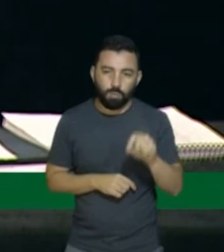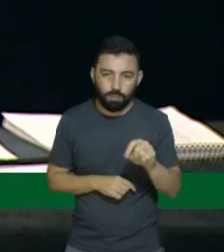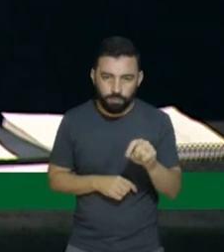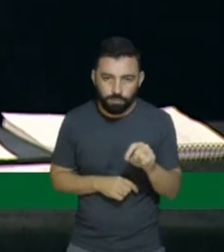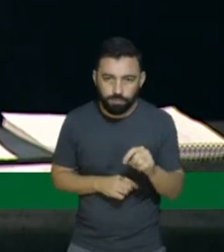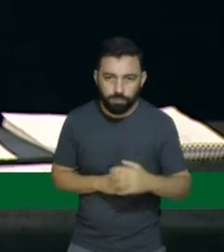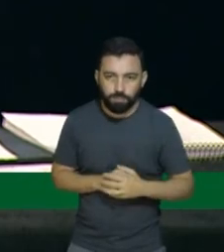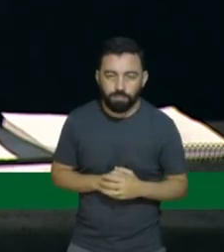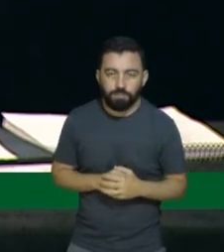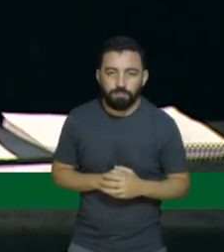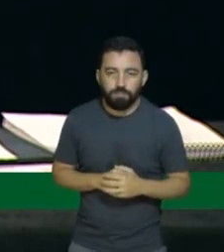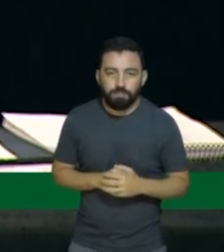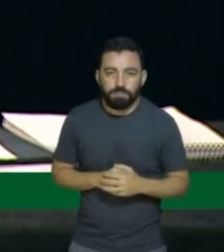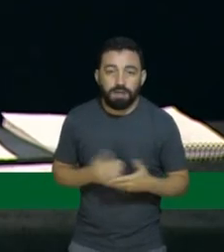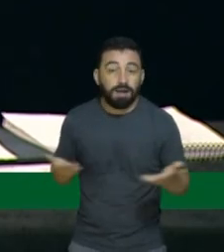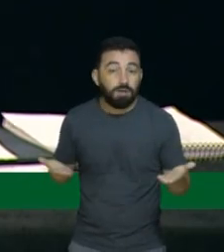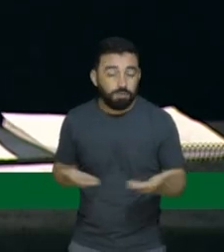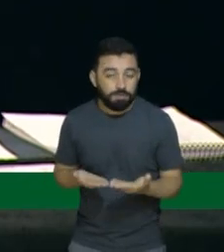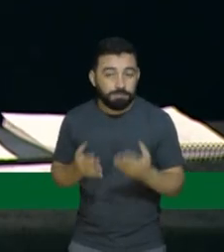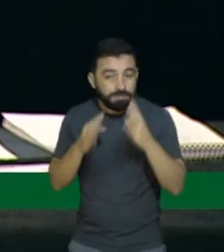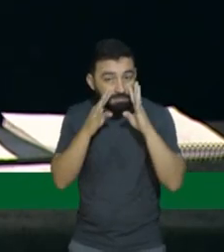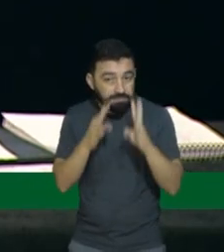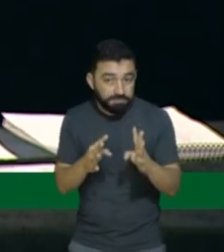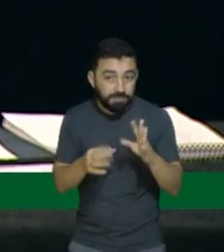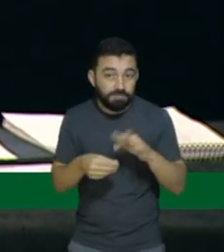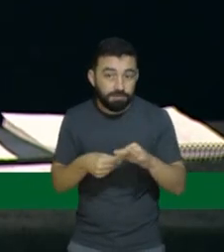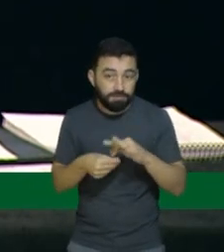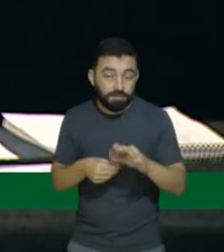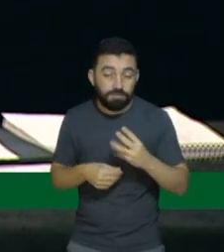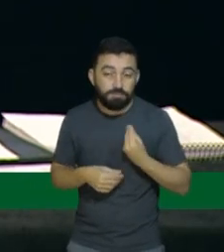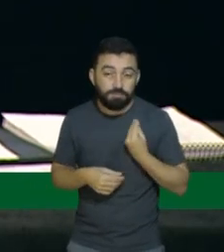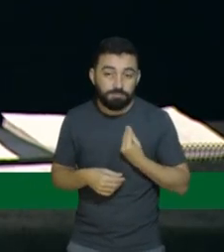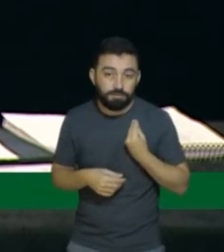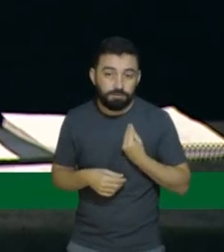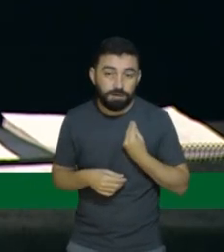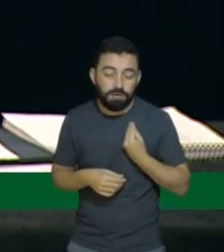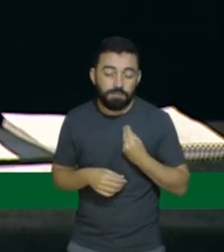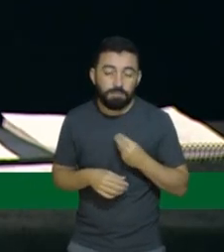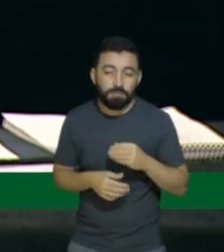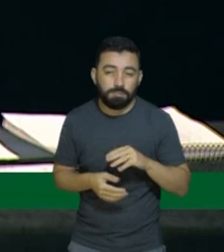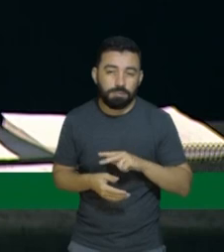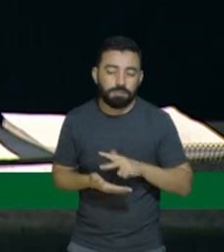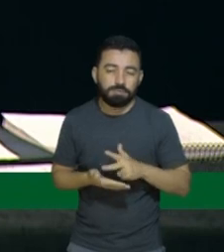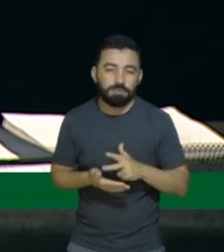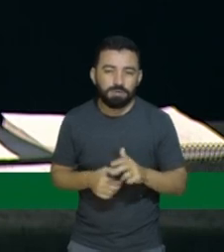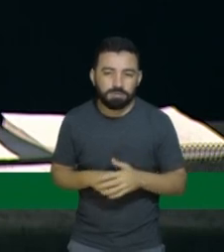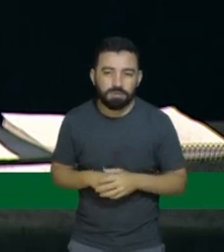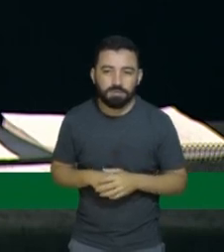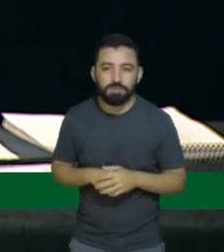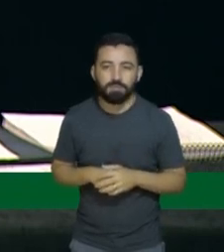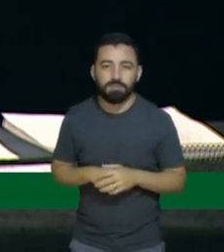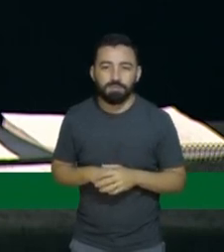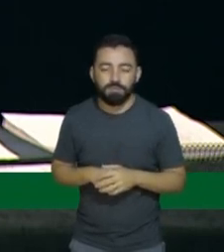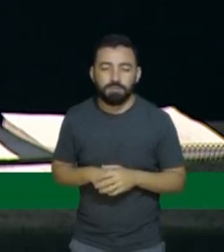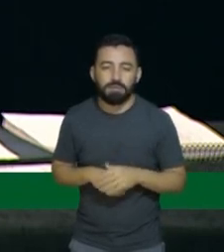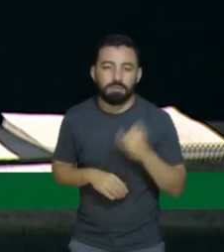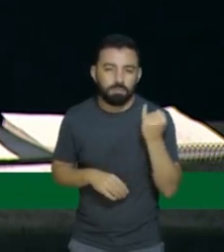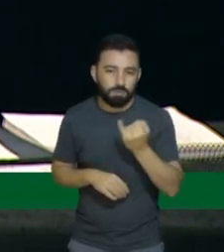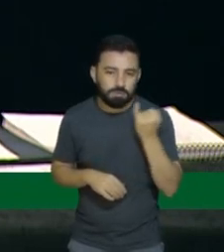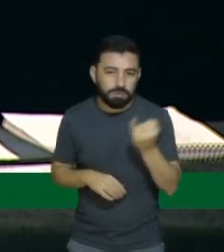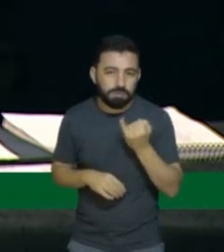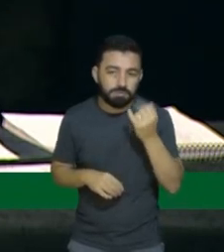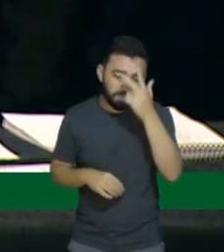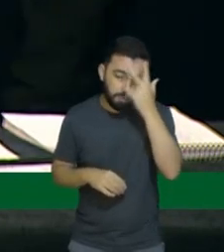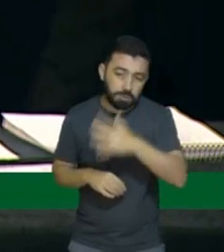spingler agora vamos ouvir a entidade viva parkson tema viva parkson e sua importância para pacientes e